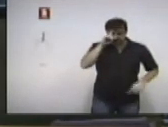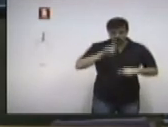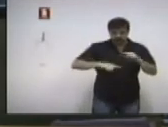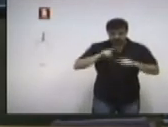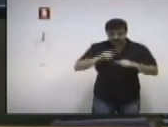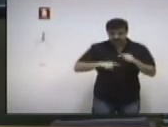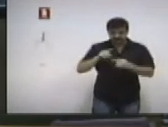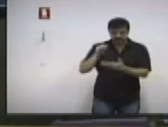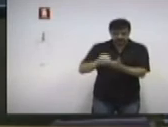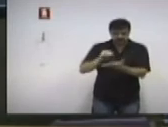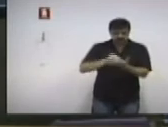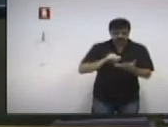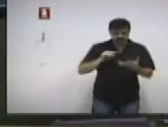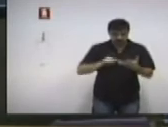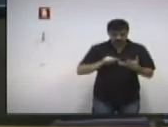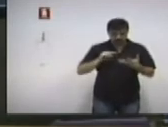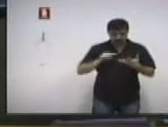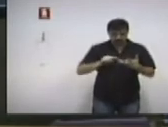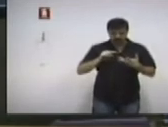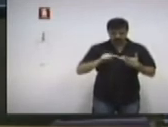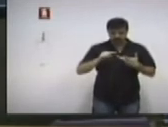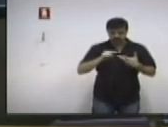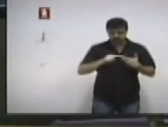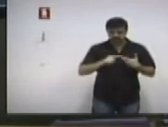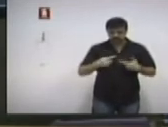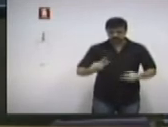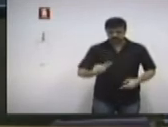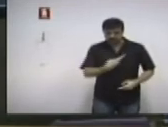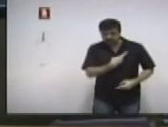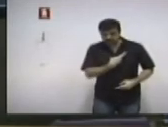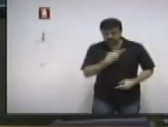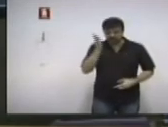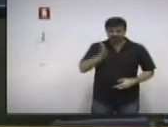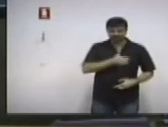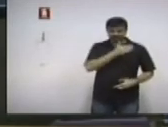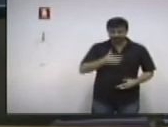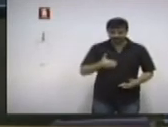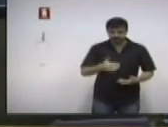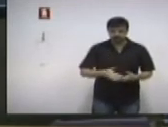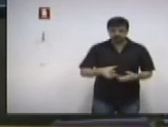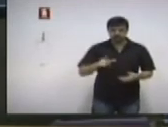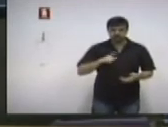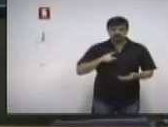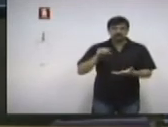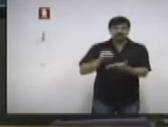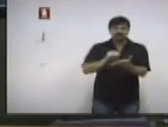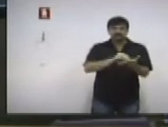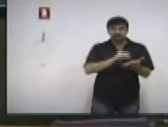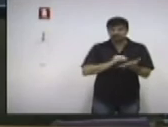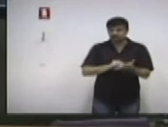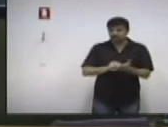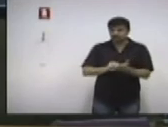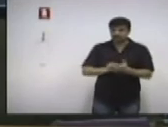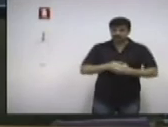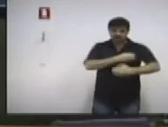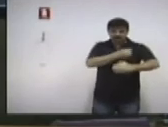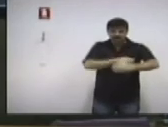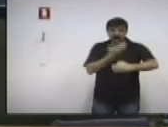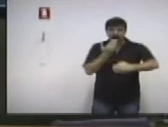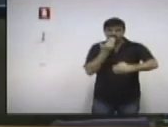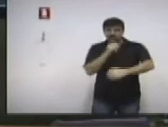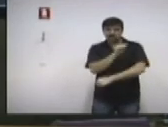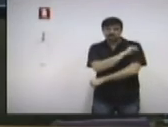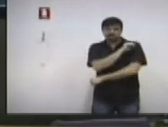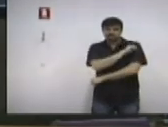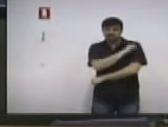seringa tá faltando agulha e a cirurgia estão sendo os marcadas que tem faltado dignidade na merenda